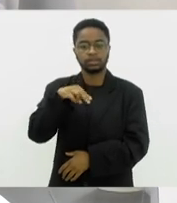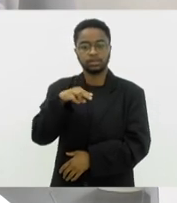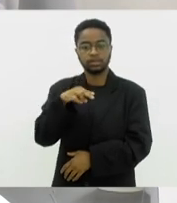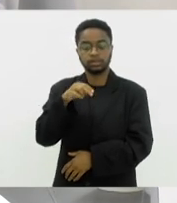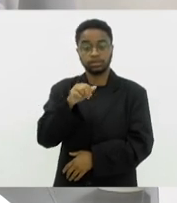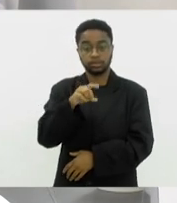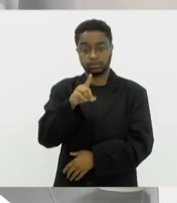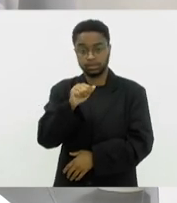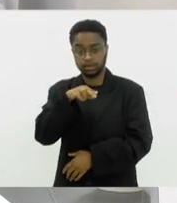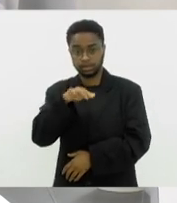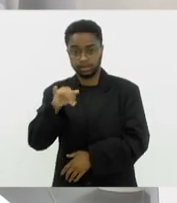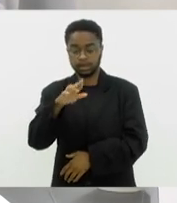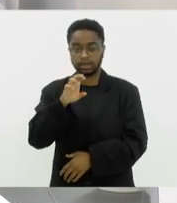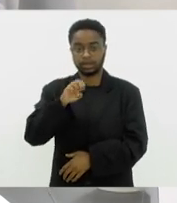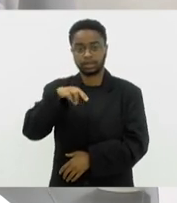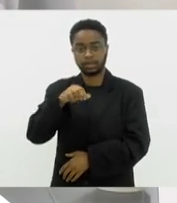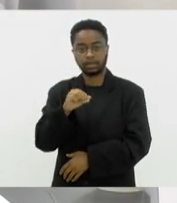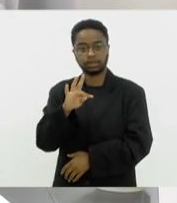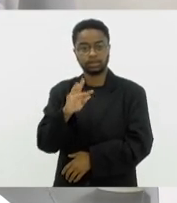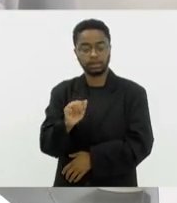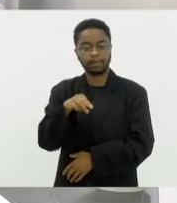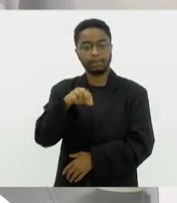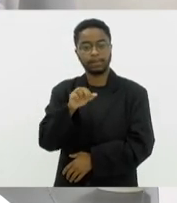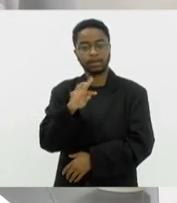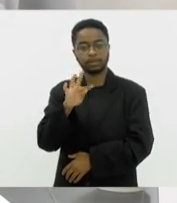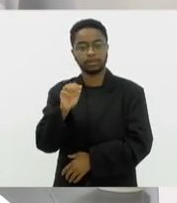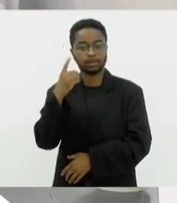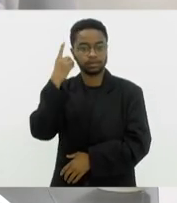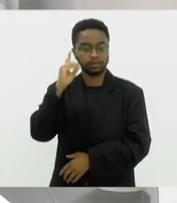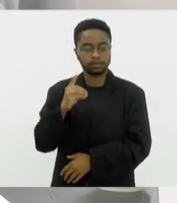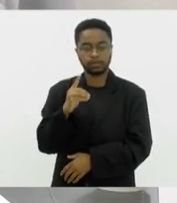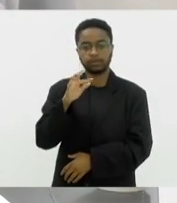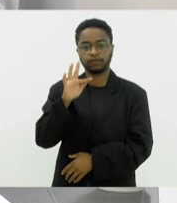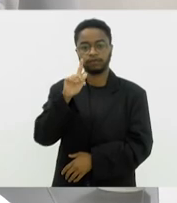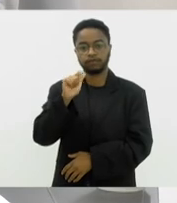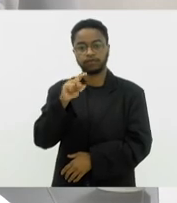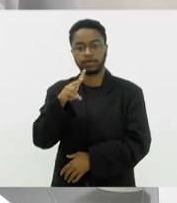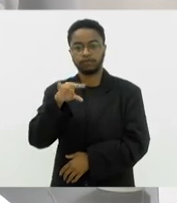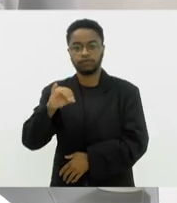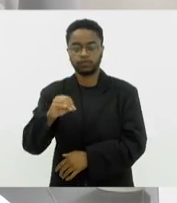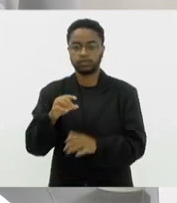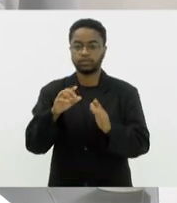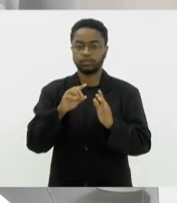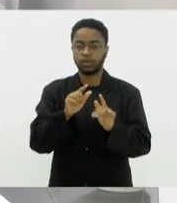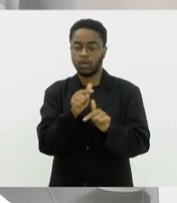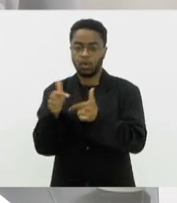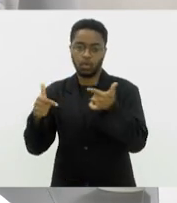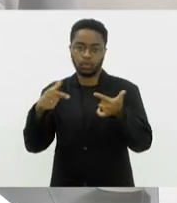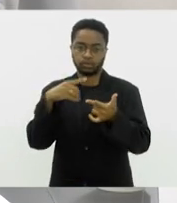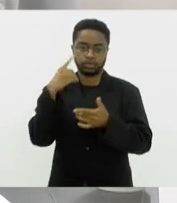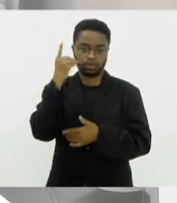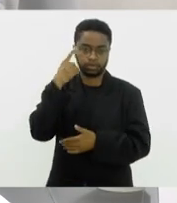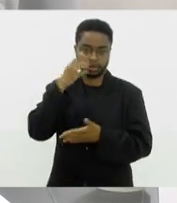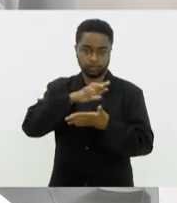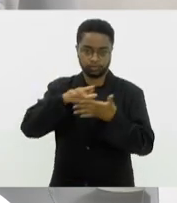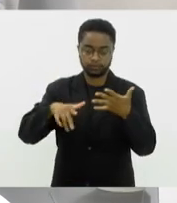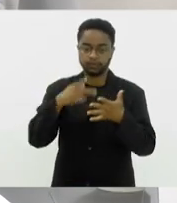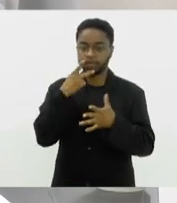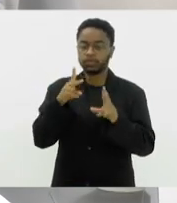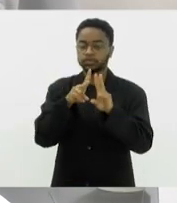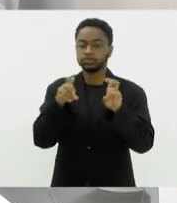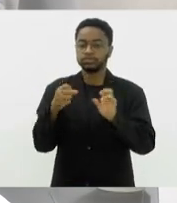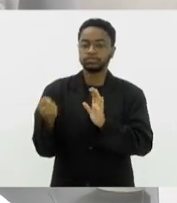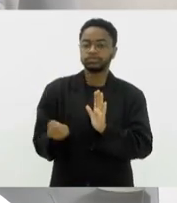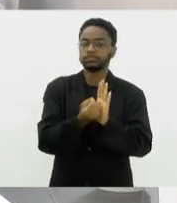professor Josemar, Renata Souza, Marta Rocha, Dani Balbi, Flávio Serafini, Vitor Júnior e Tia Ju, que dispõe sobre o tombamento por